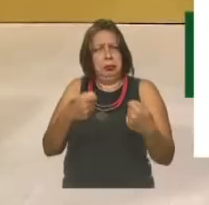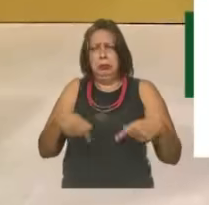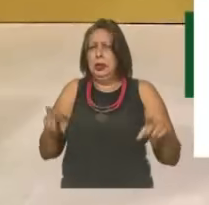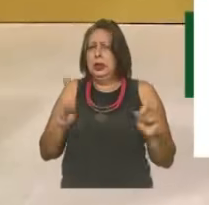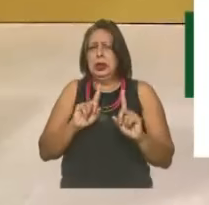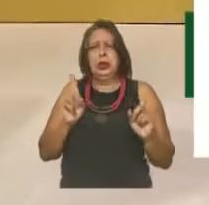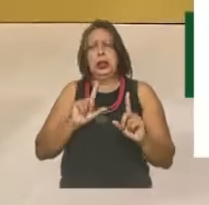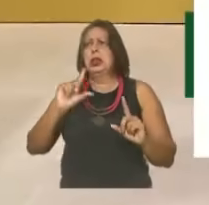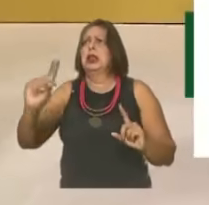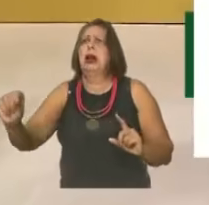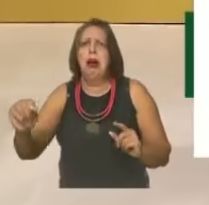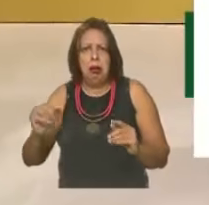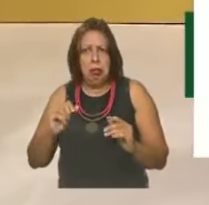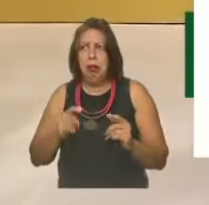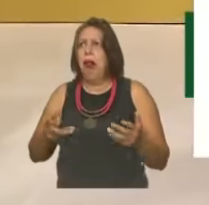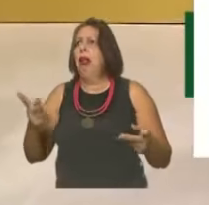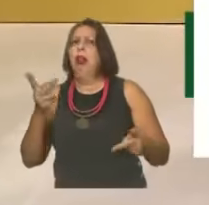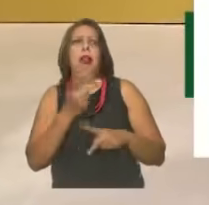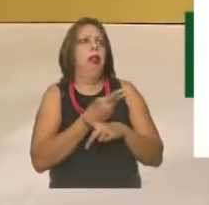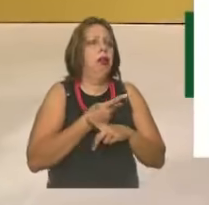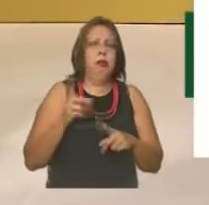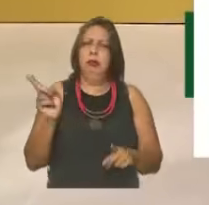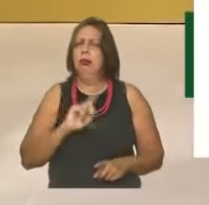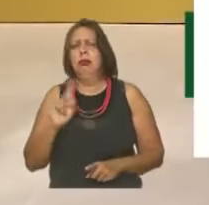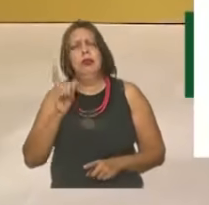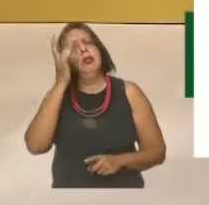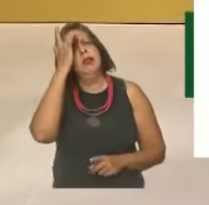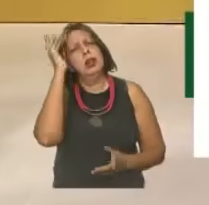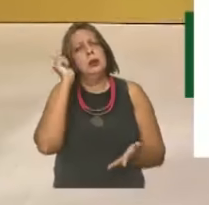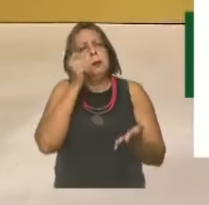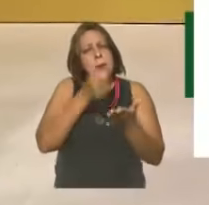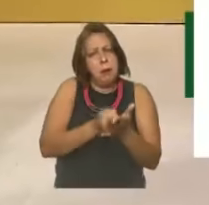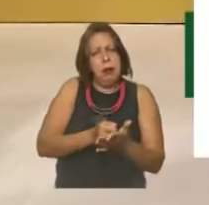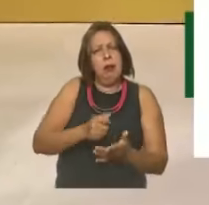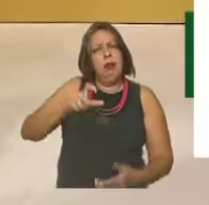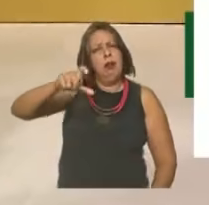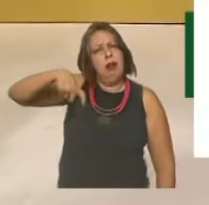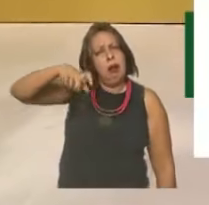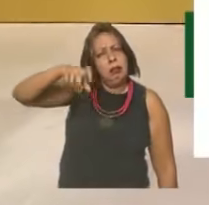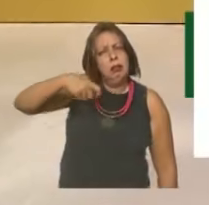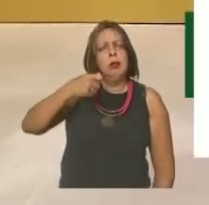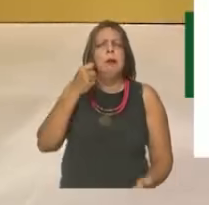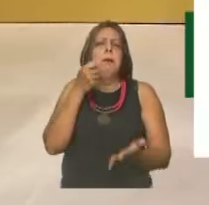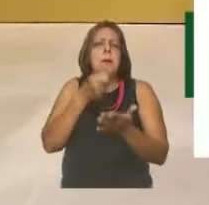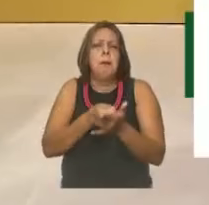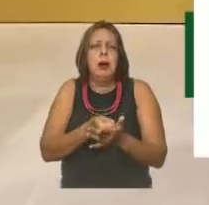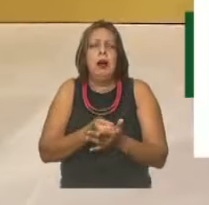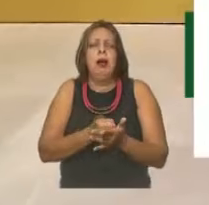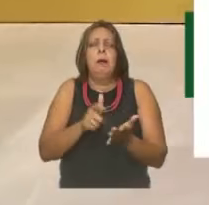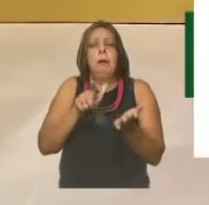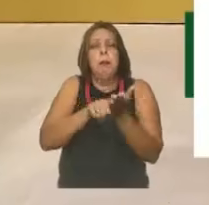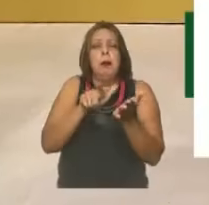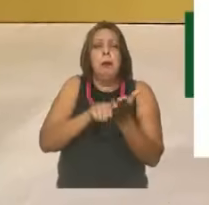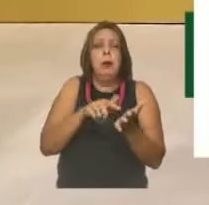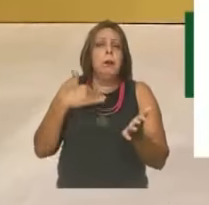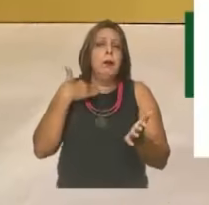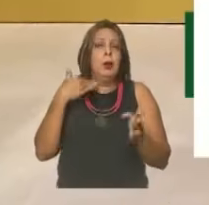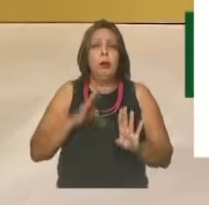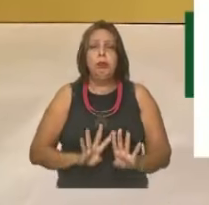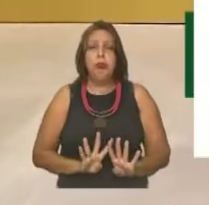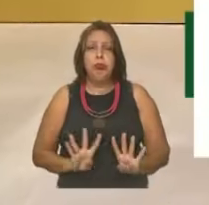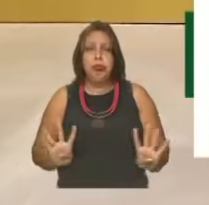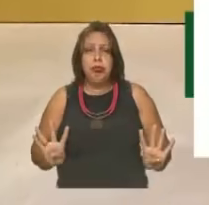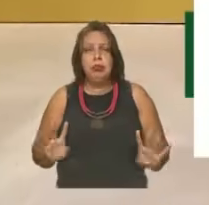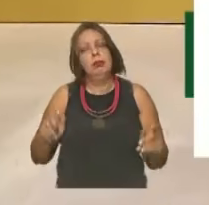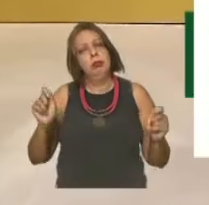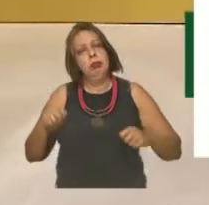mais facilidade e comodidade para você. Você paga no cartão de crédito, no boleto bancário. Enfim, vai lá e você vai ver como é fácil, fácil. É verdade. Ó, vamos